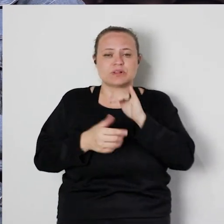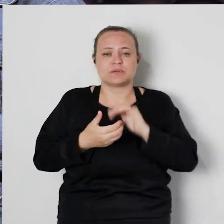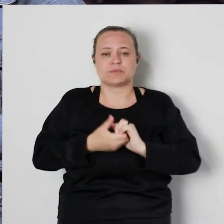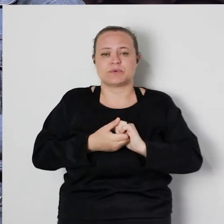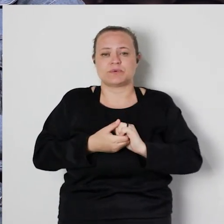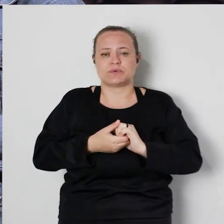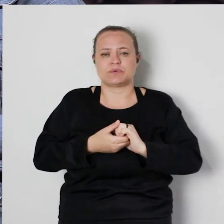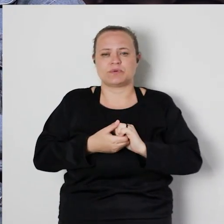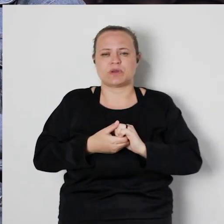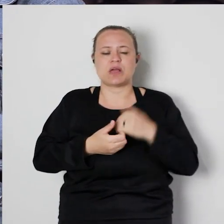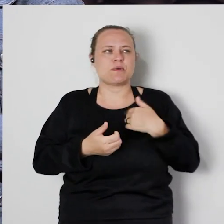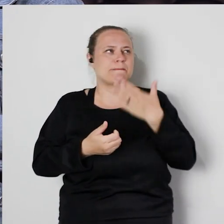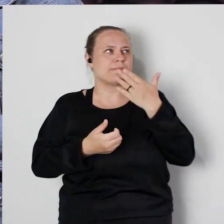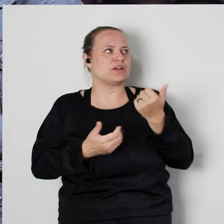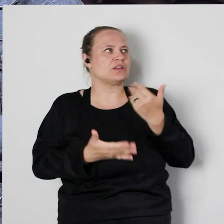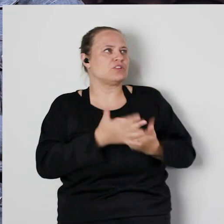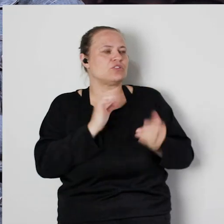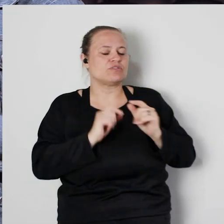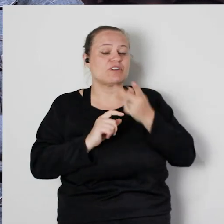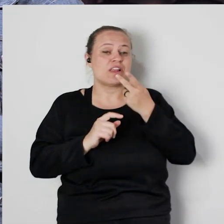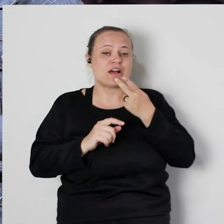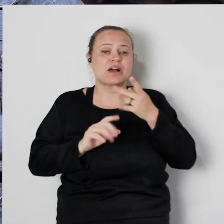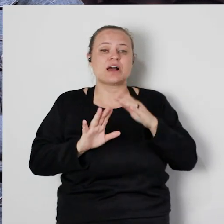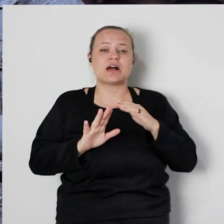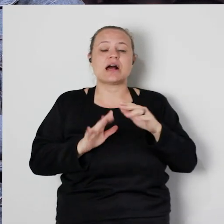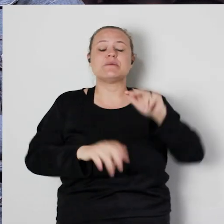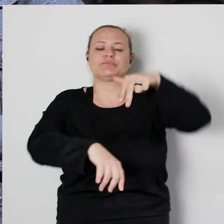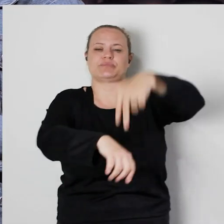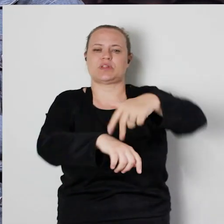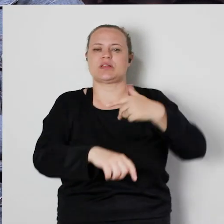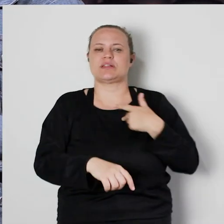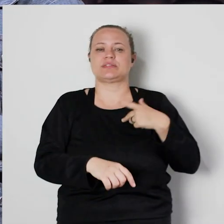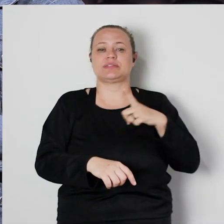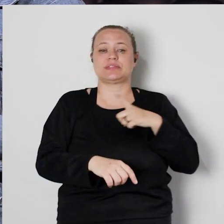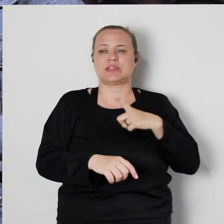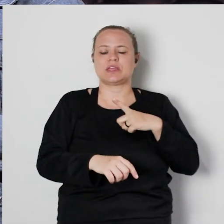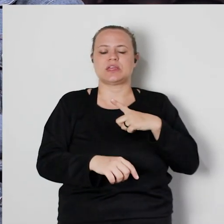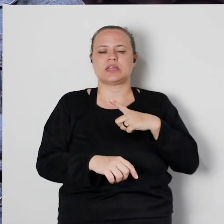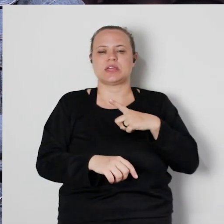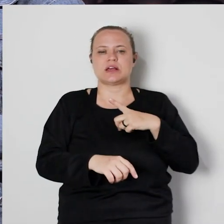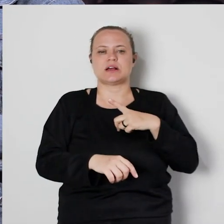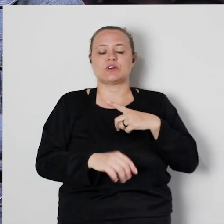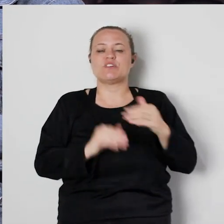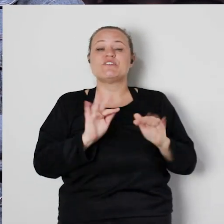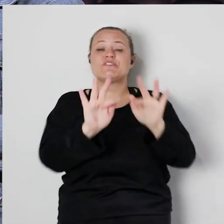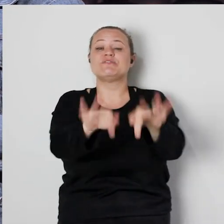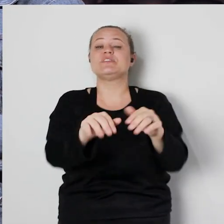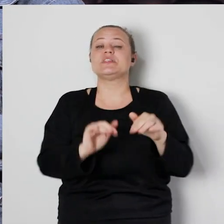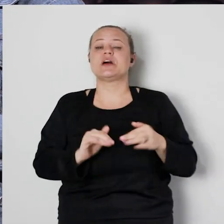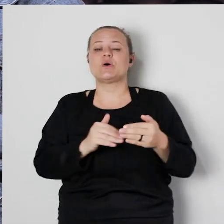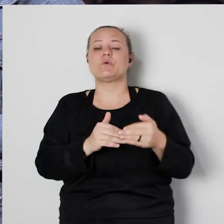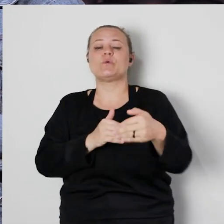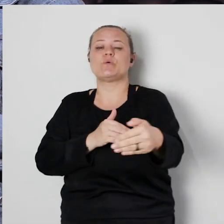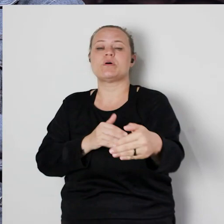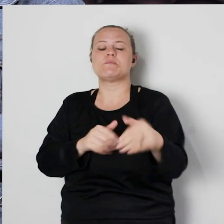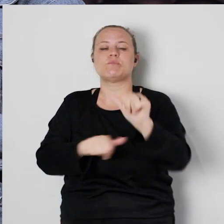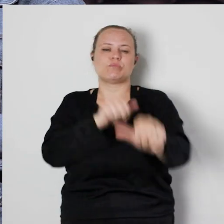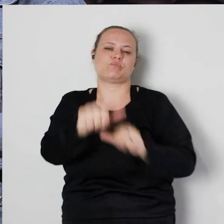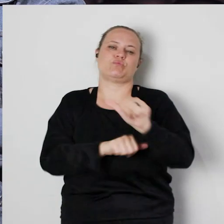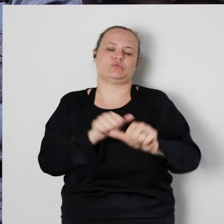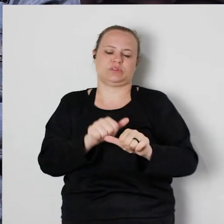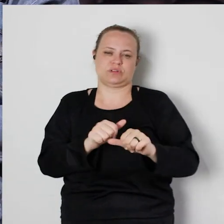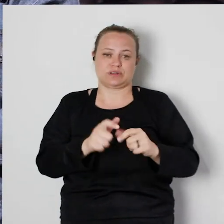grande. Mas também, como na ponta, agora eu perdi o que eu ia falar, como na